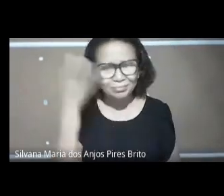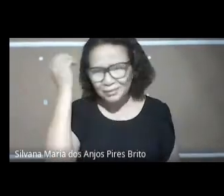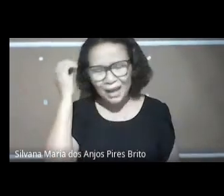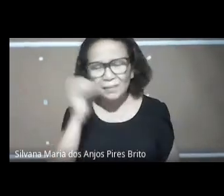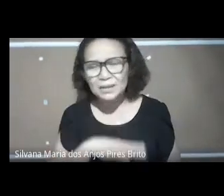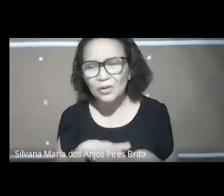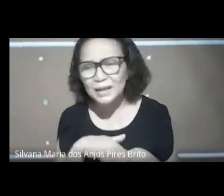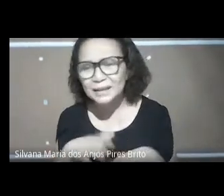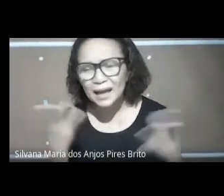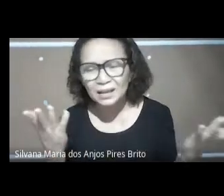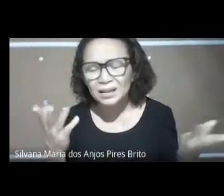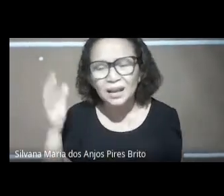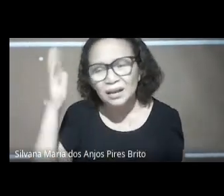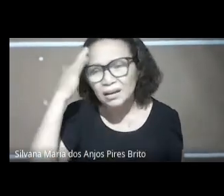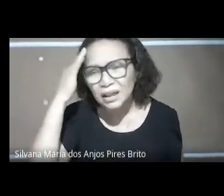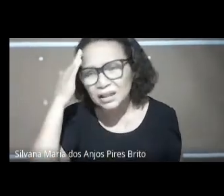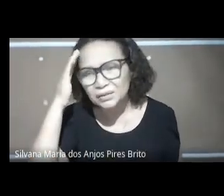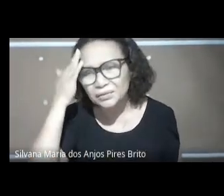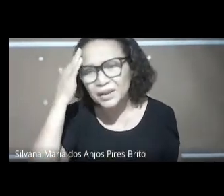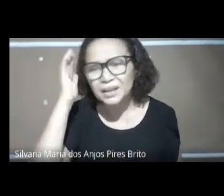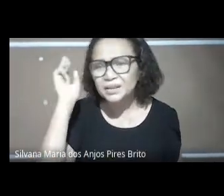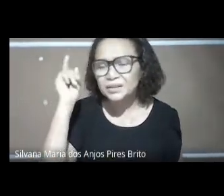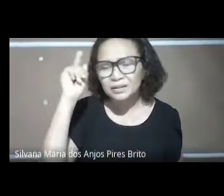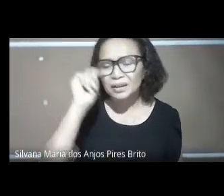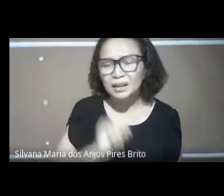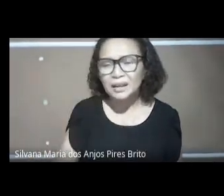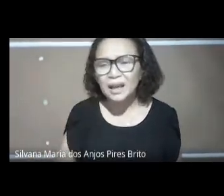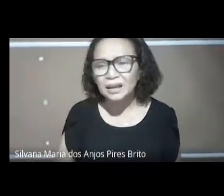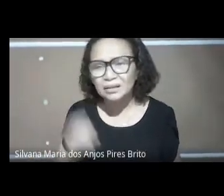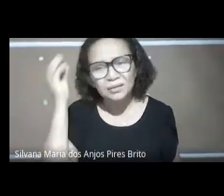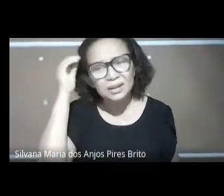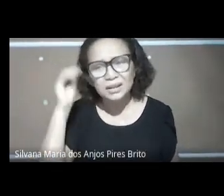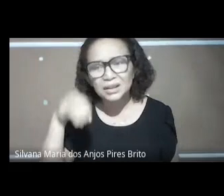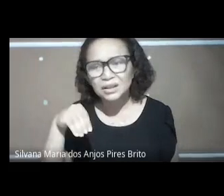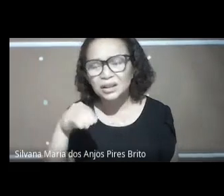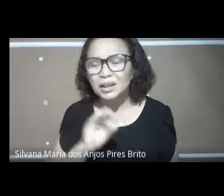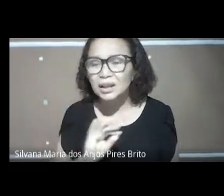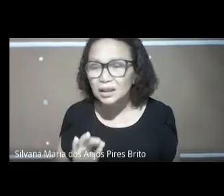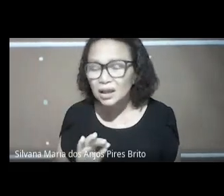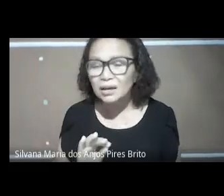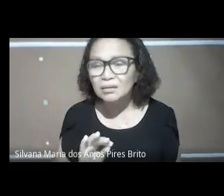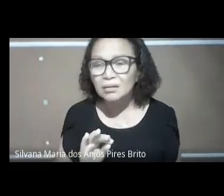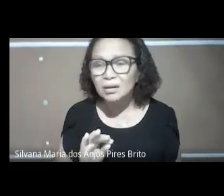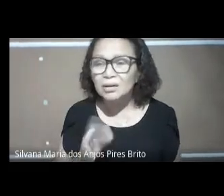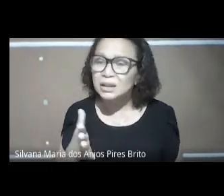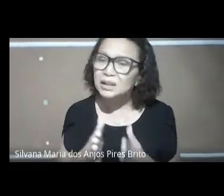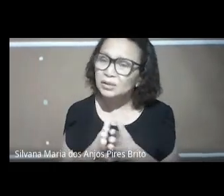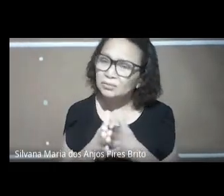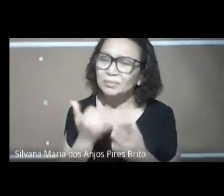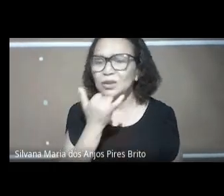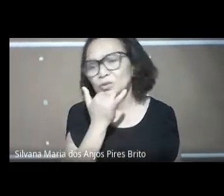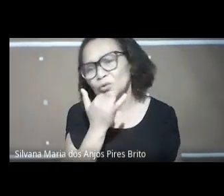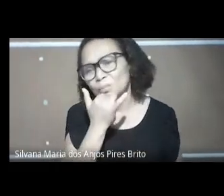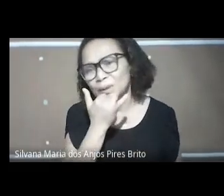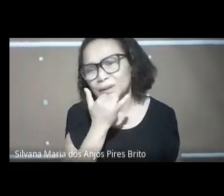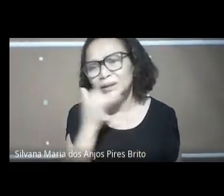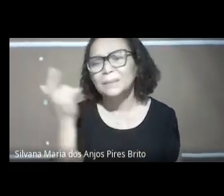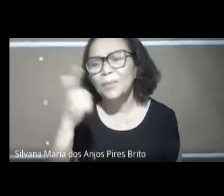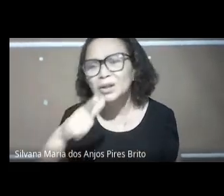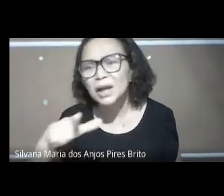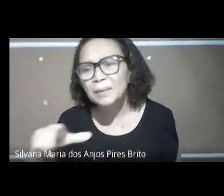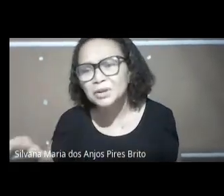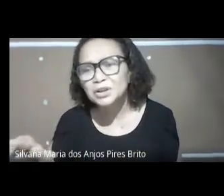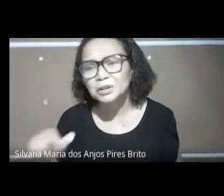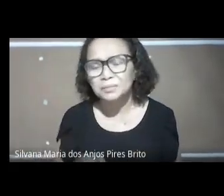desisto, quero mais conversar. É difícil, eu não entendo, eu vou desistir. Não, você diz, desculpa,